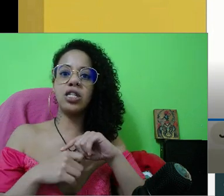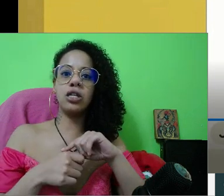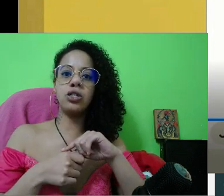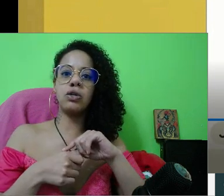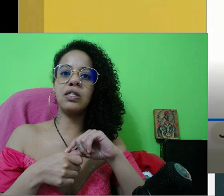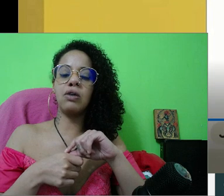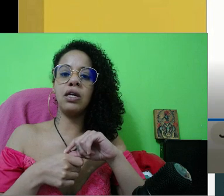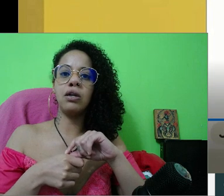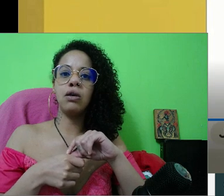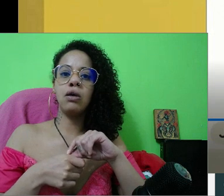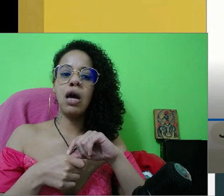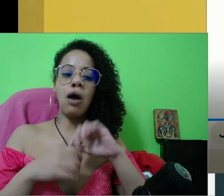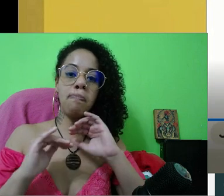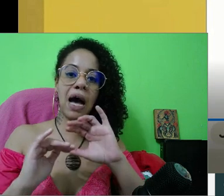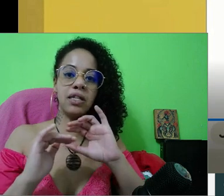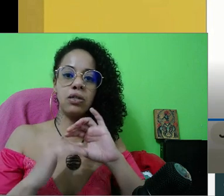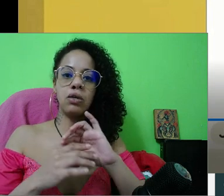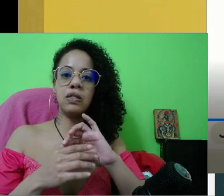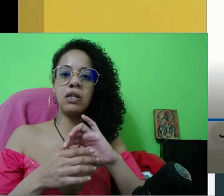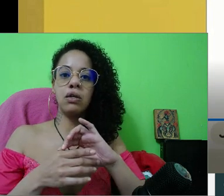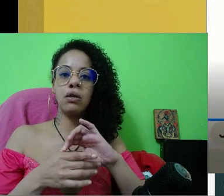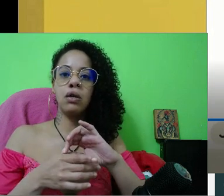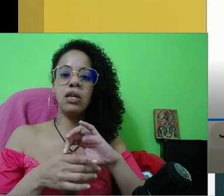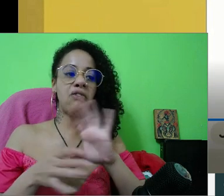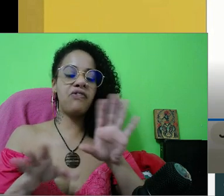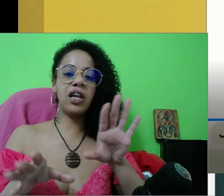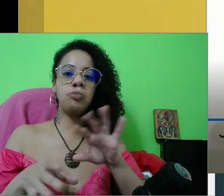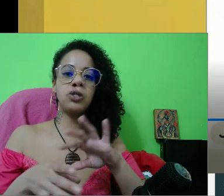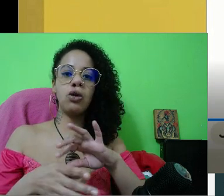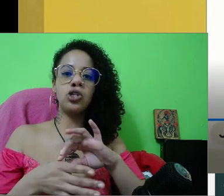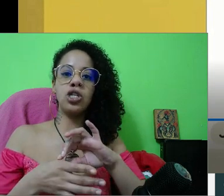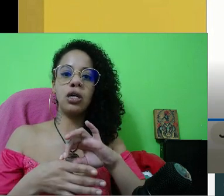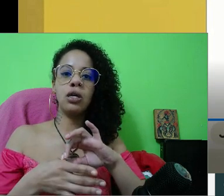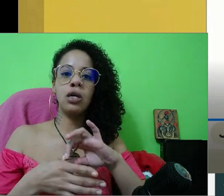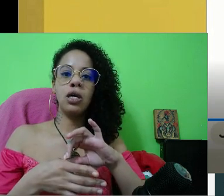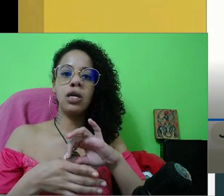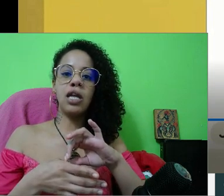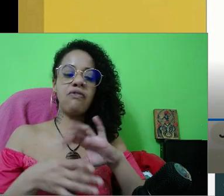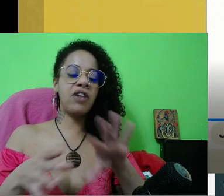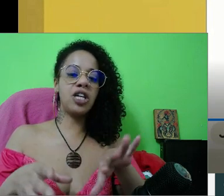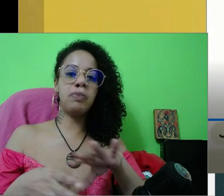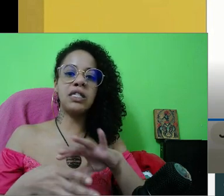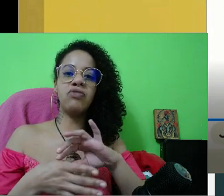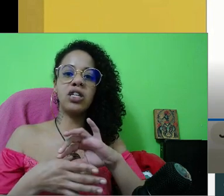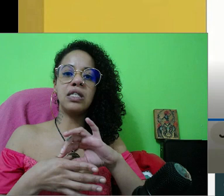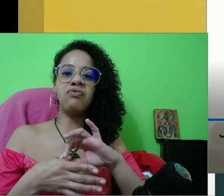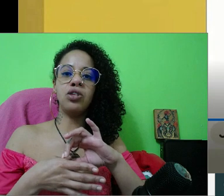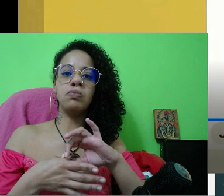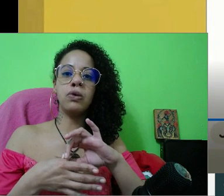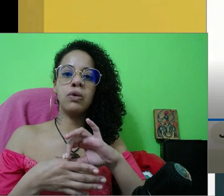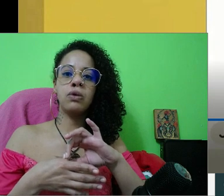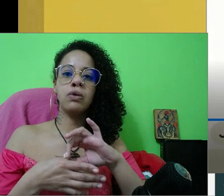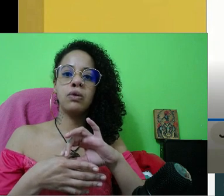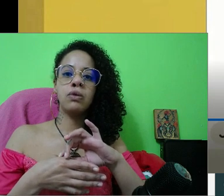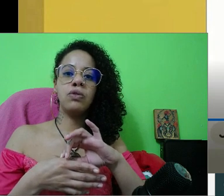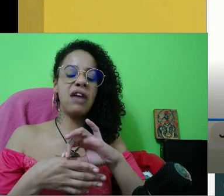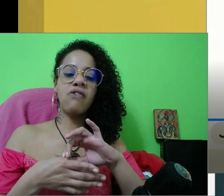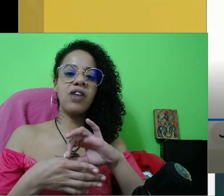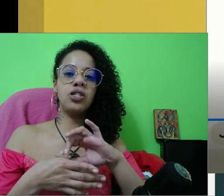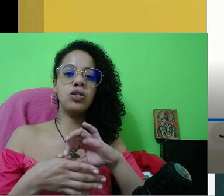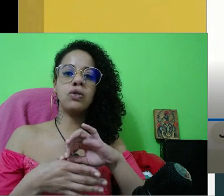mas na verdade está distorcendo ali é um básico assim nem vou falar de Psicologia nem vou falar de passivo agressivismo